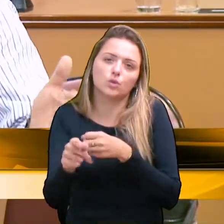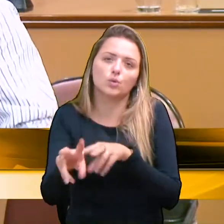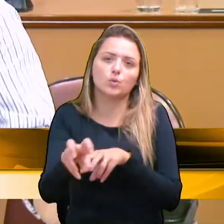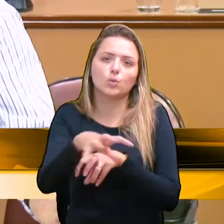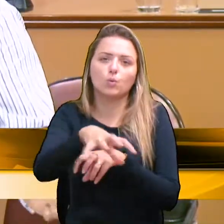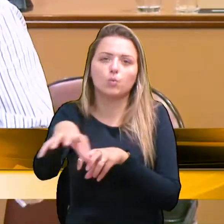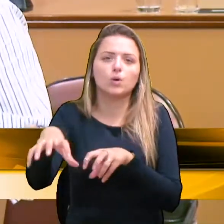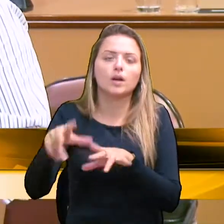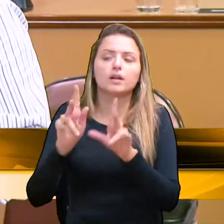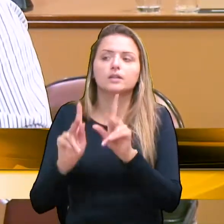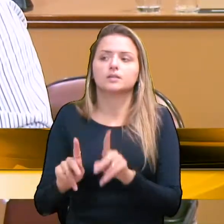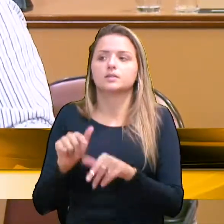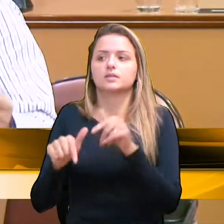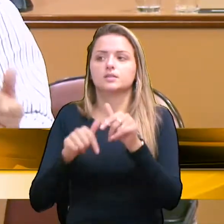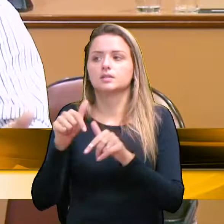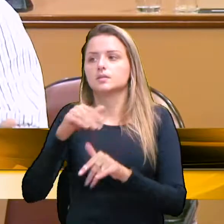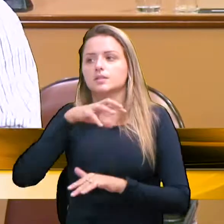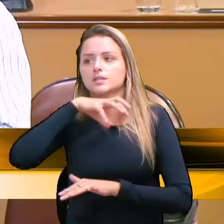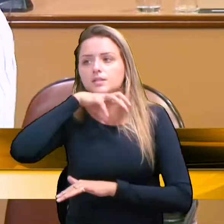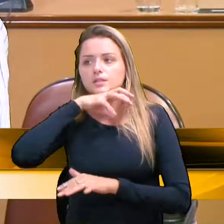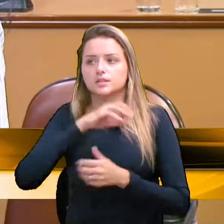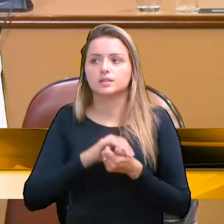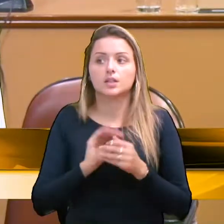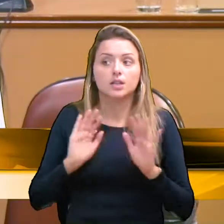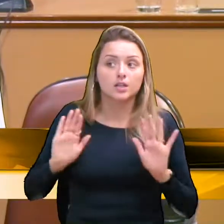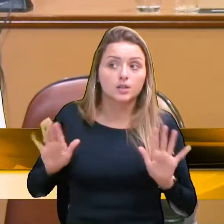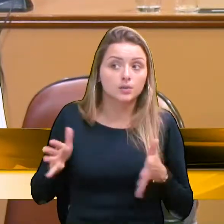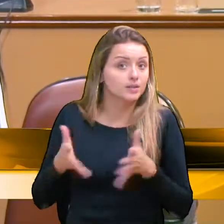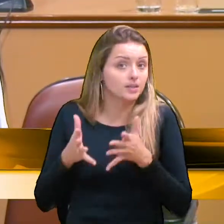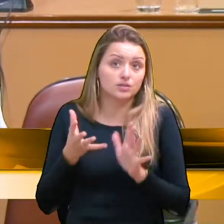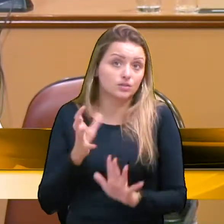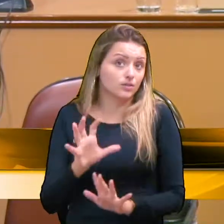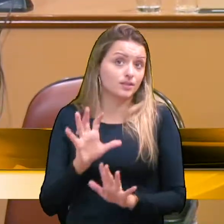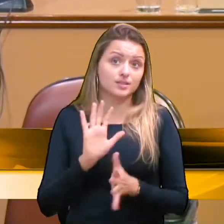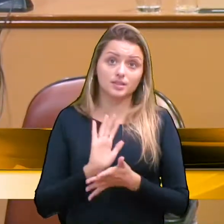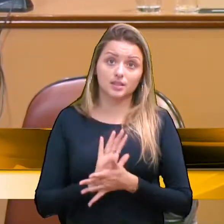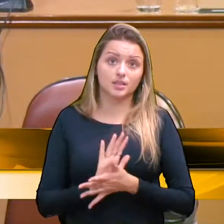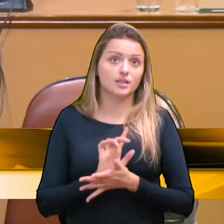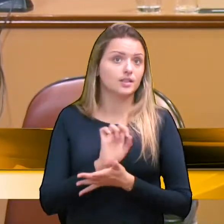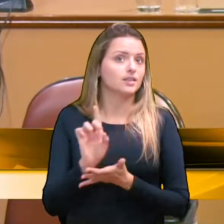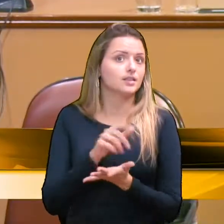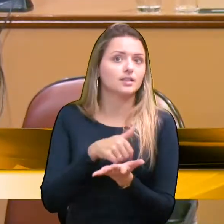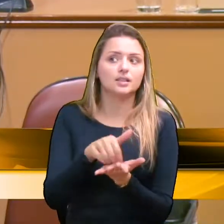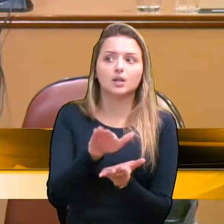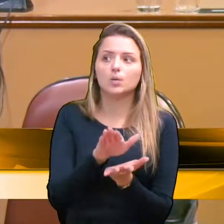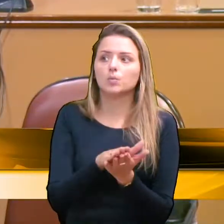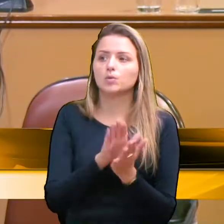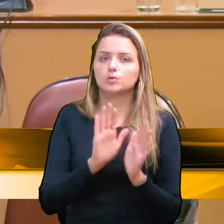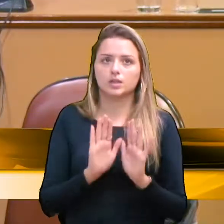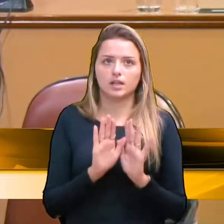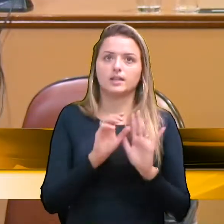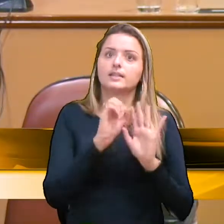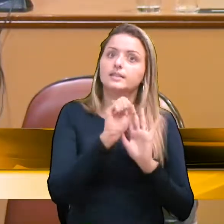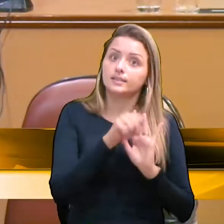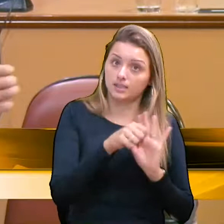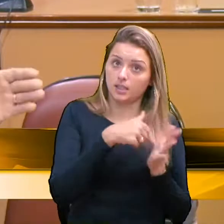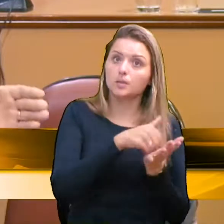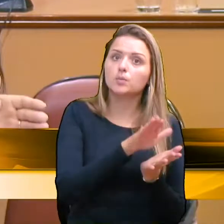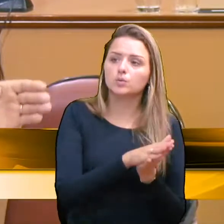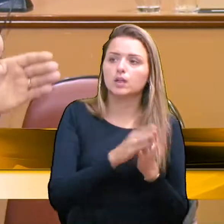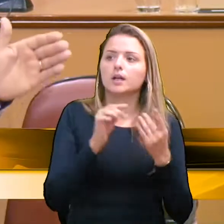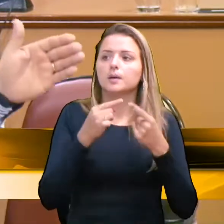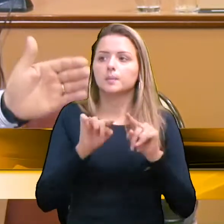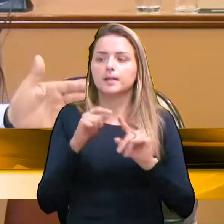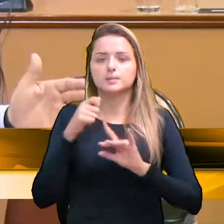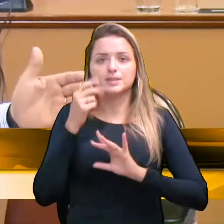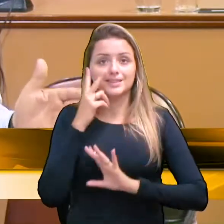do produtor. E o incentivo é isso, não é punir sim, mas primeiro que se veja